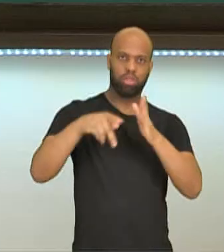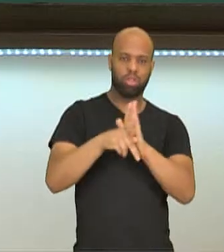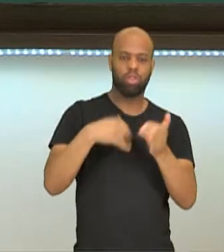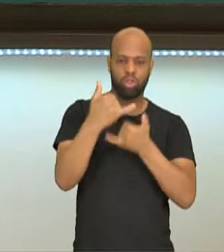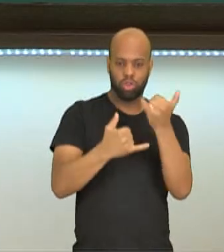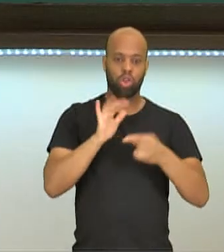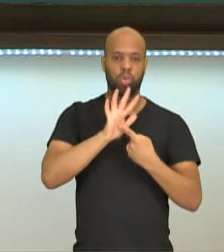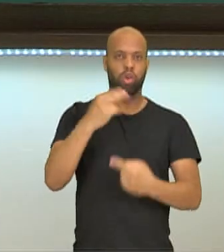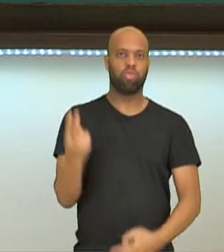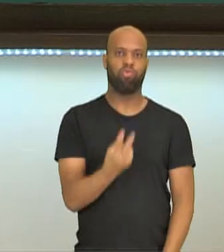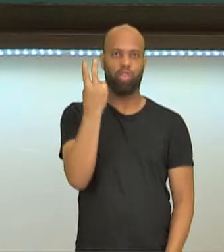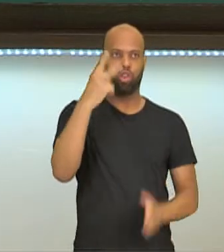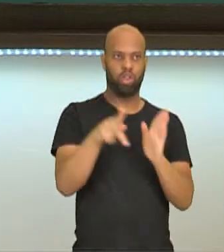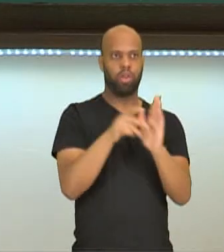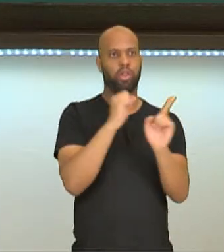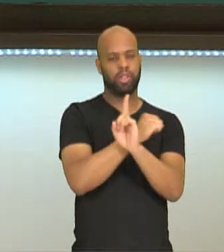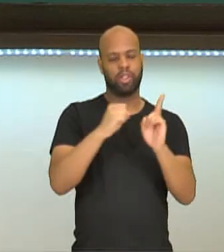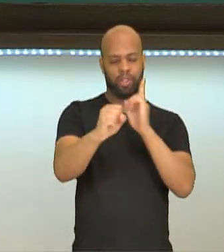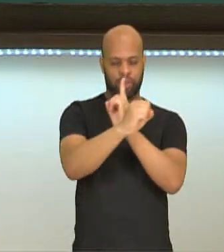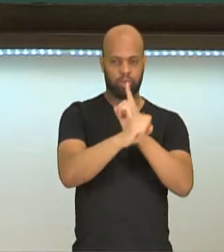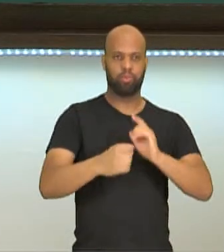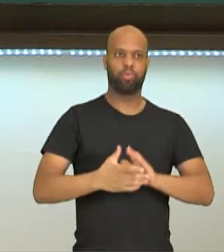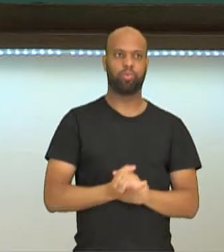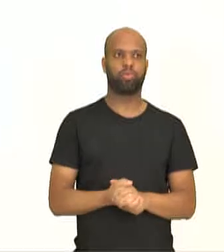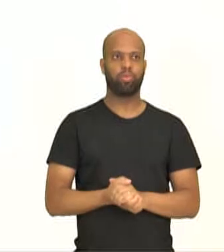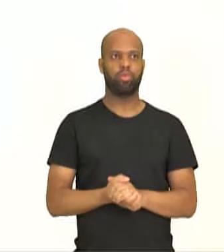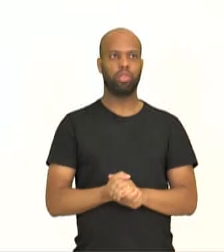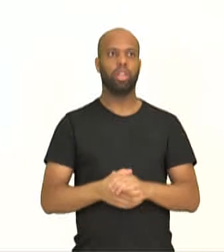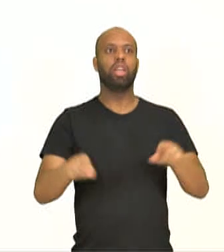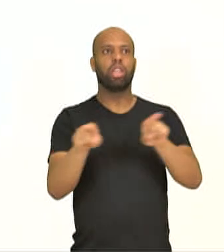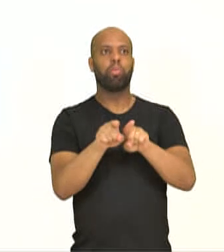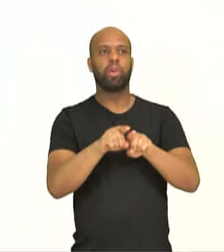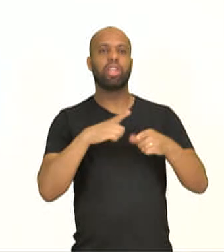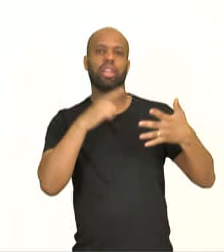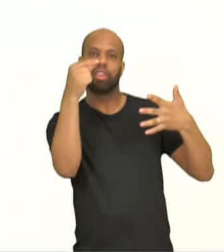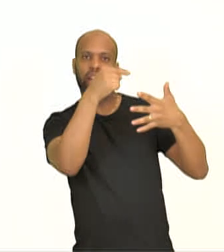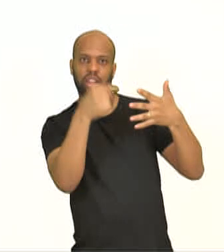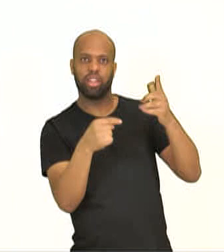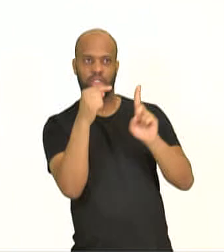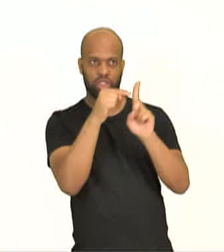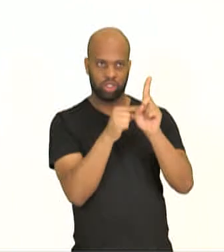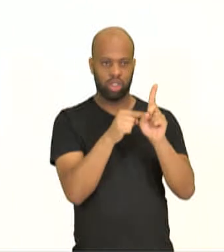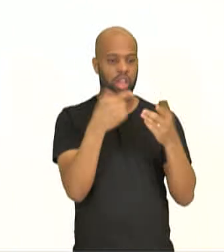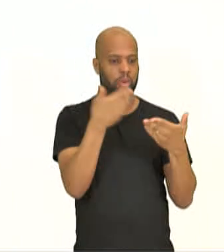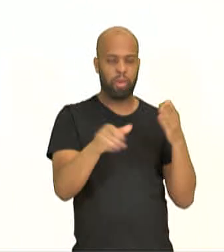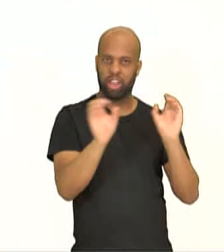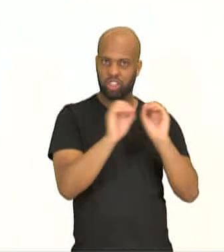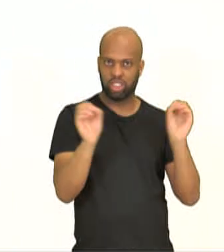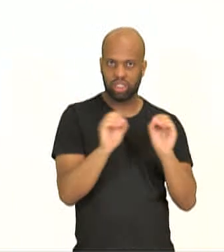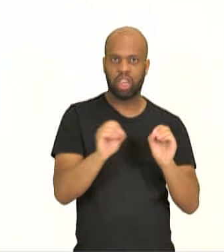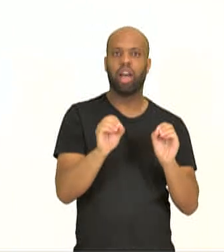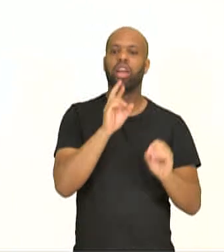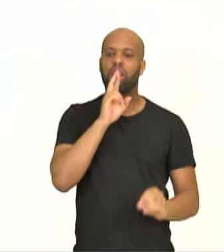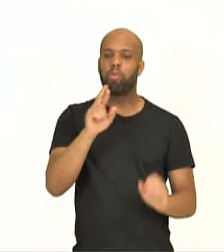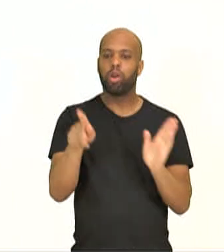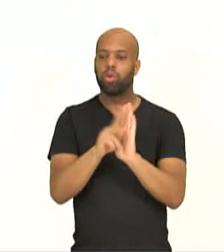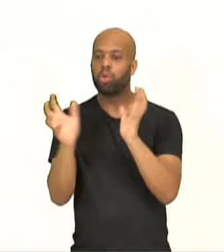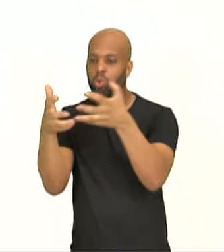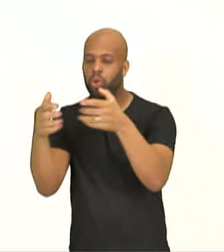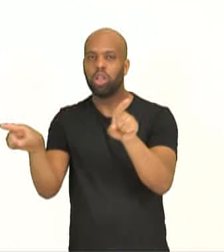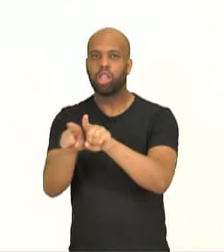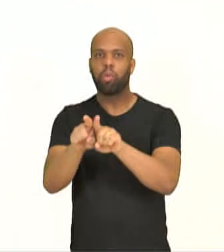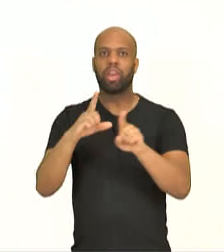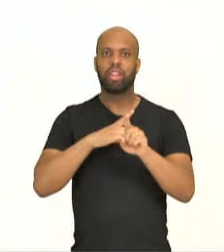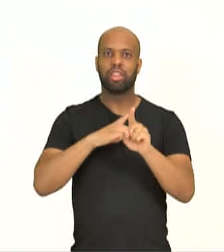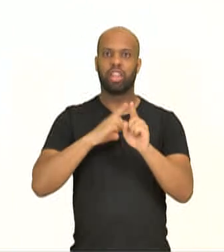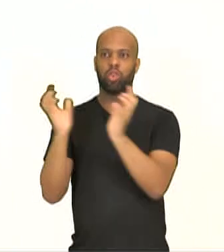vezes o valor da sociedade. Tá? Temos diversos tipos: sem perdedor, resultado coletivo, inversão